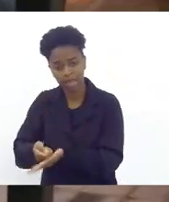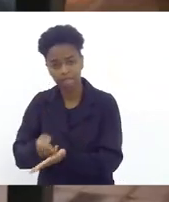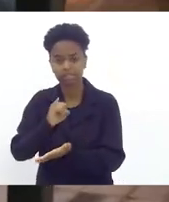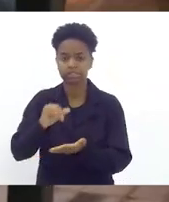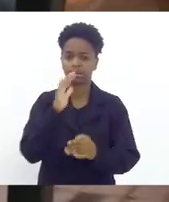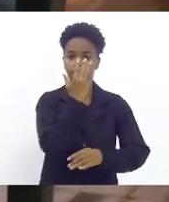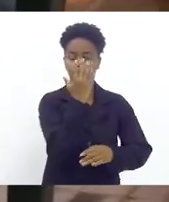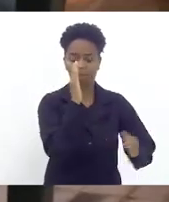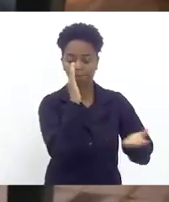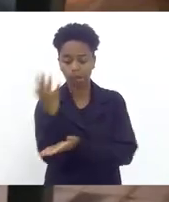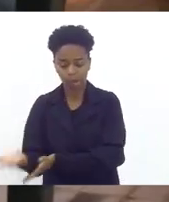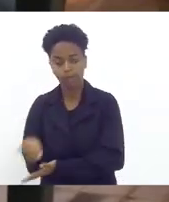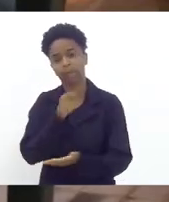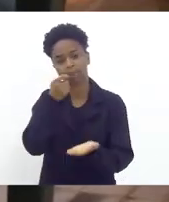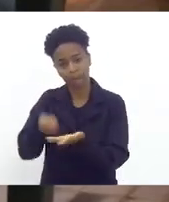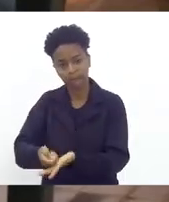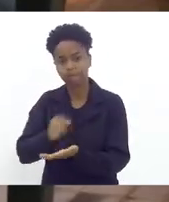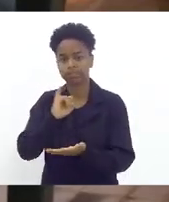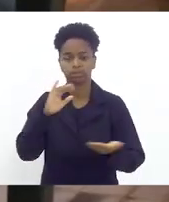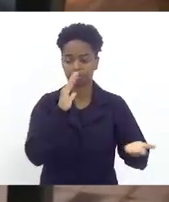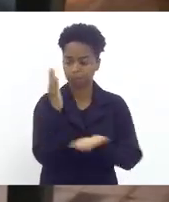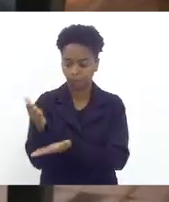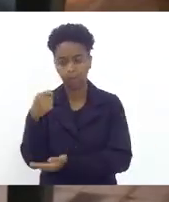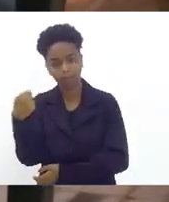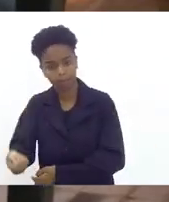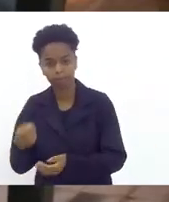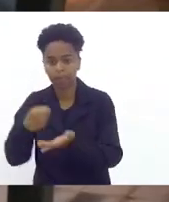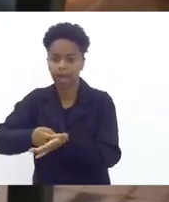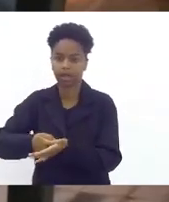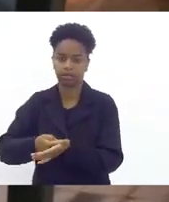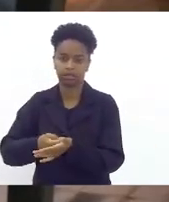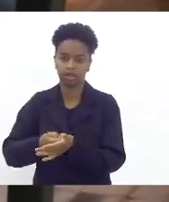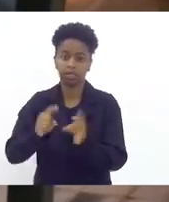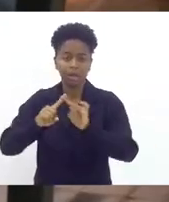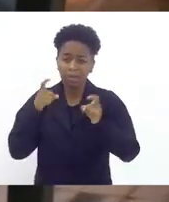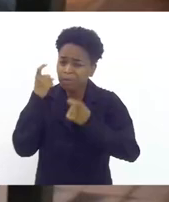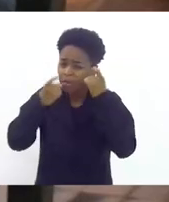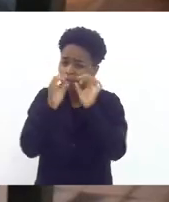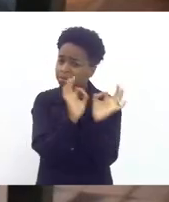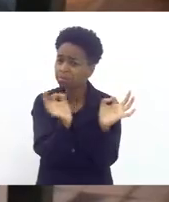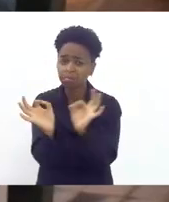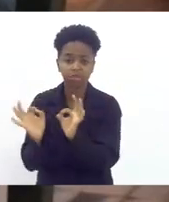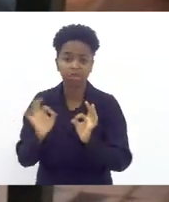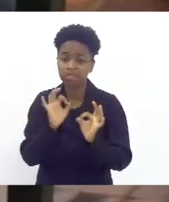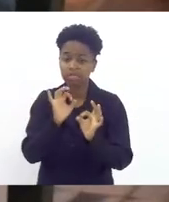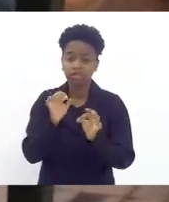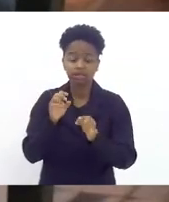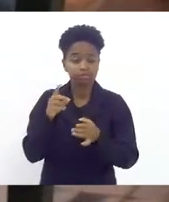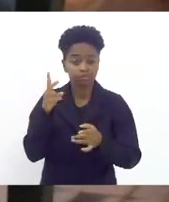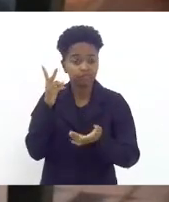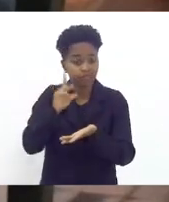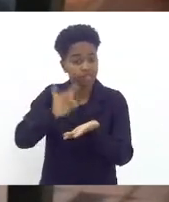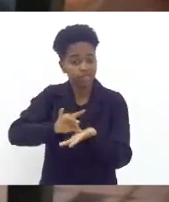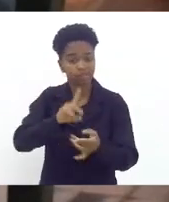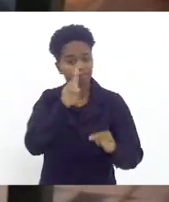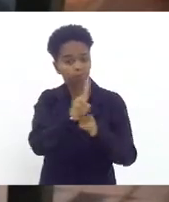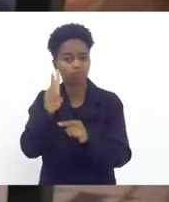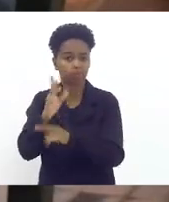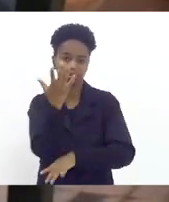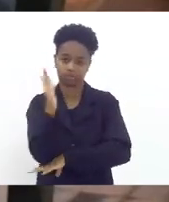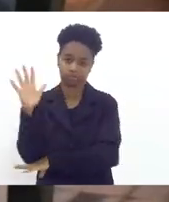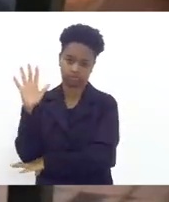paga corta paga e ninguém se preocupa com princípio conservador recebedor